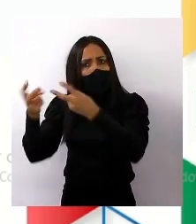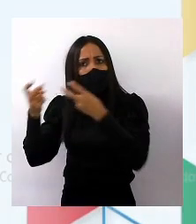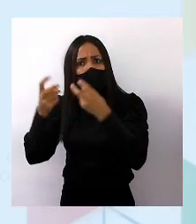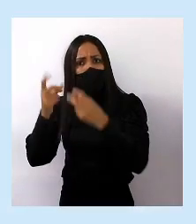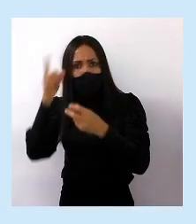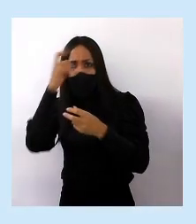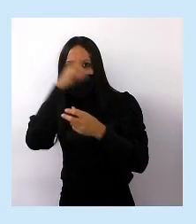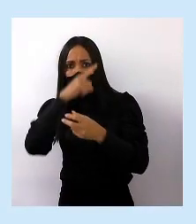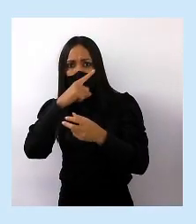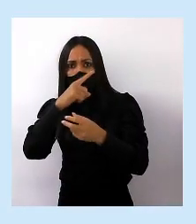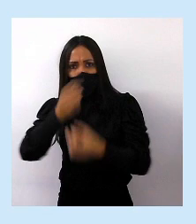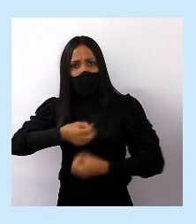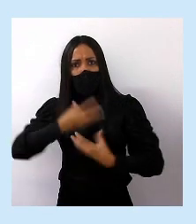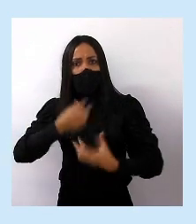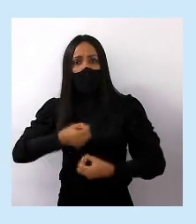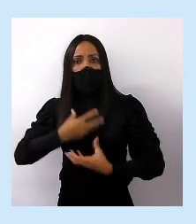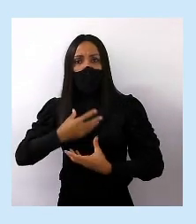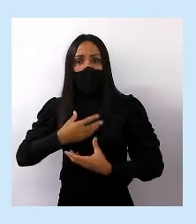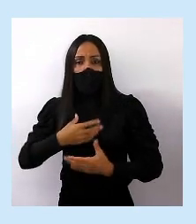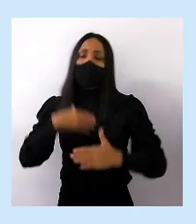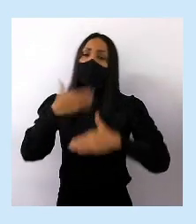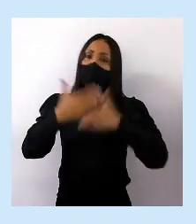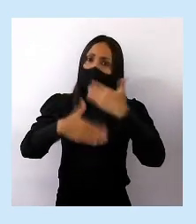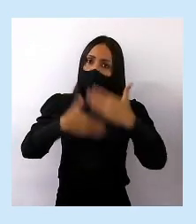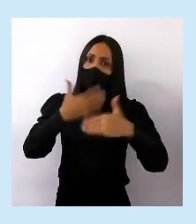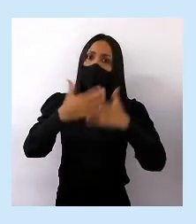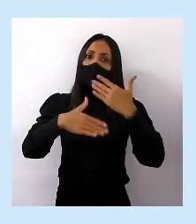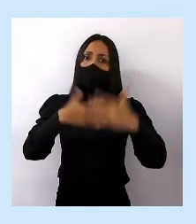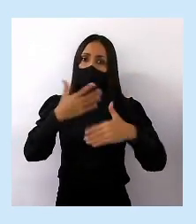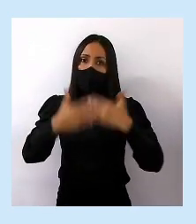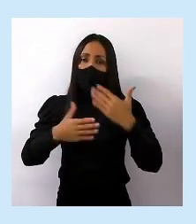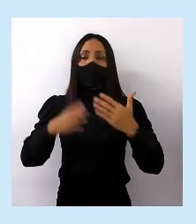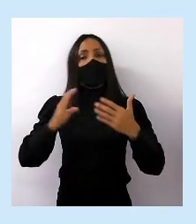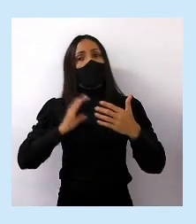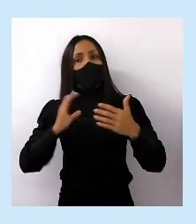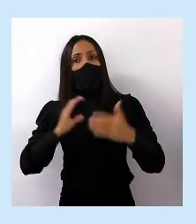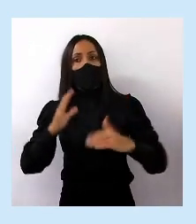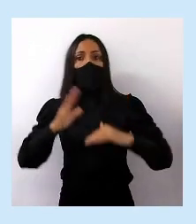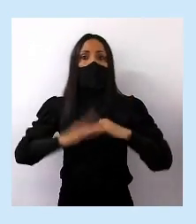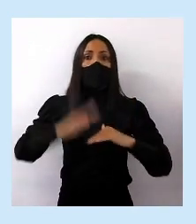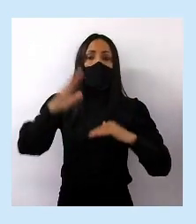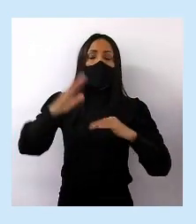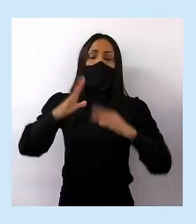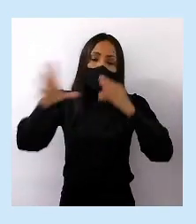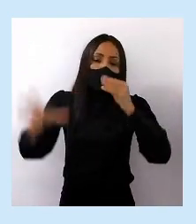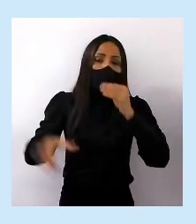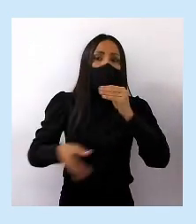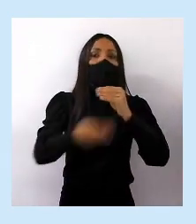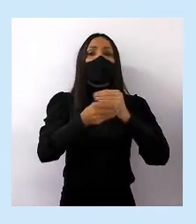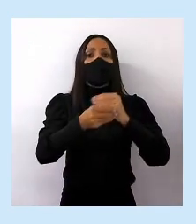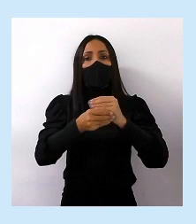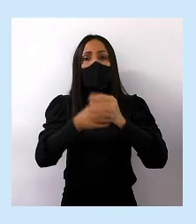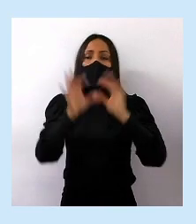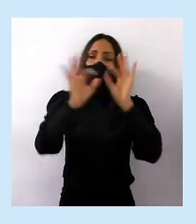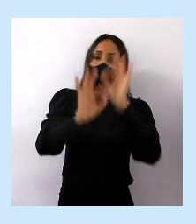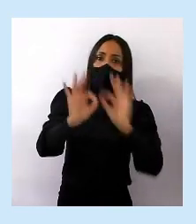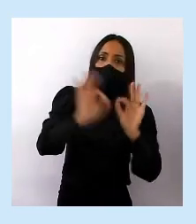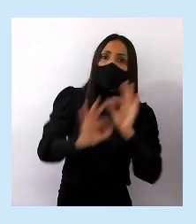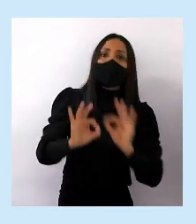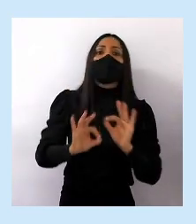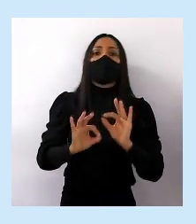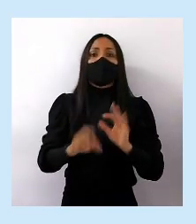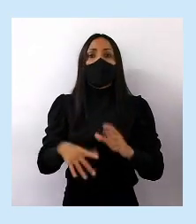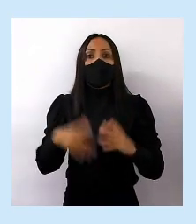fazer um poema? Então, quanto mais rico for, mais complexo é de montar, porque as classes gramaticais